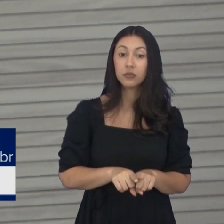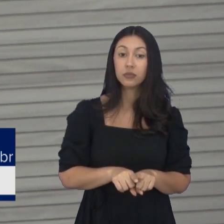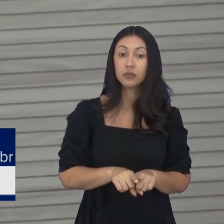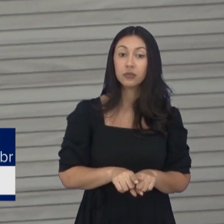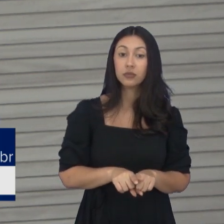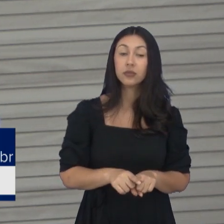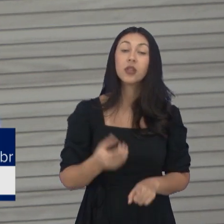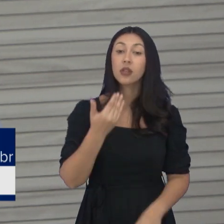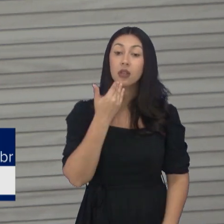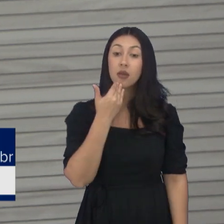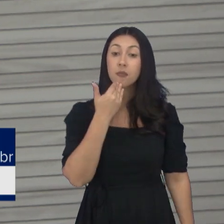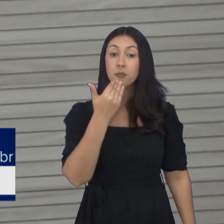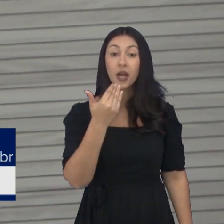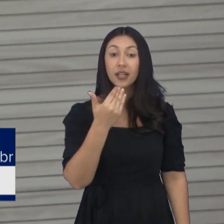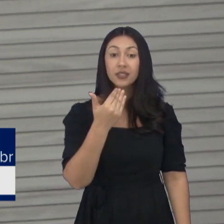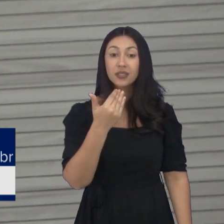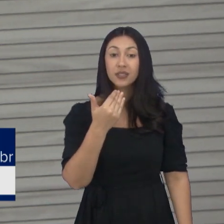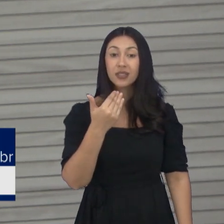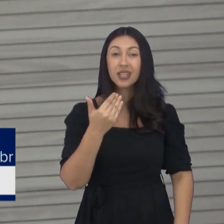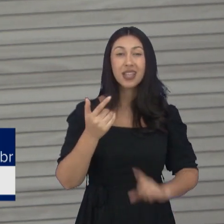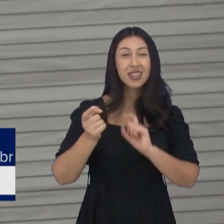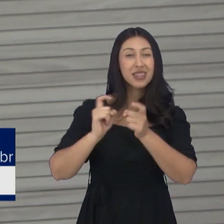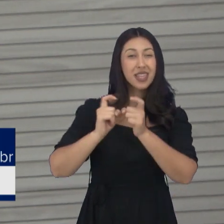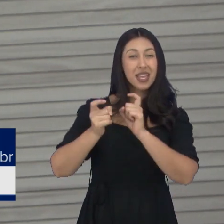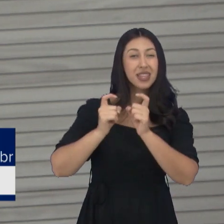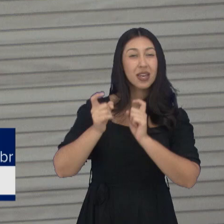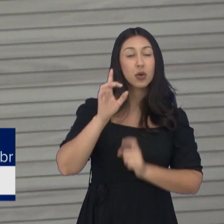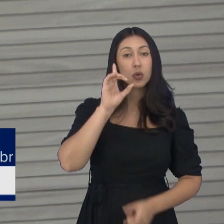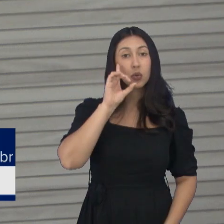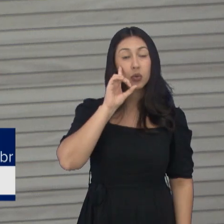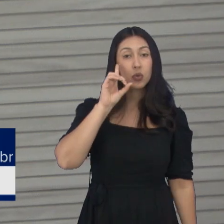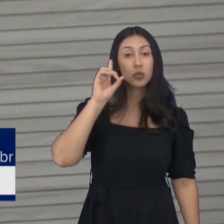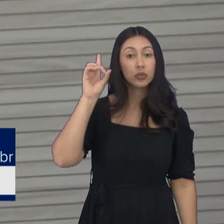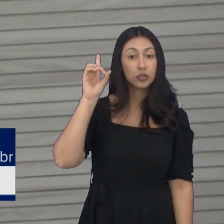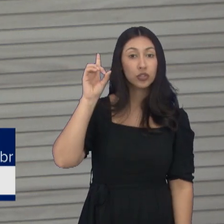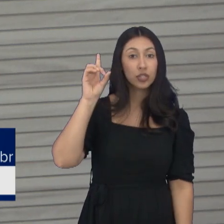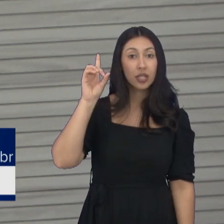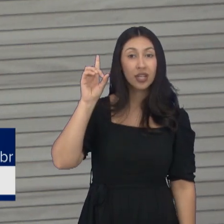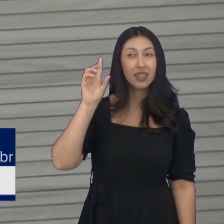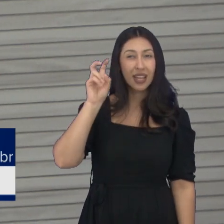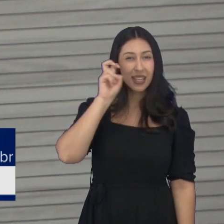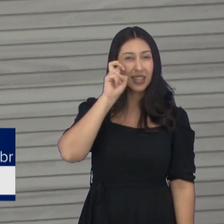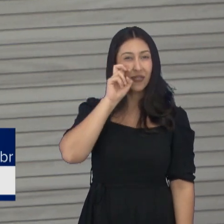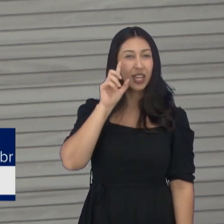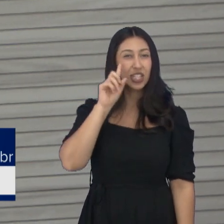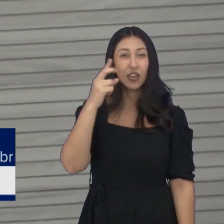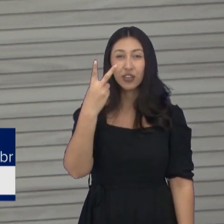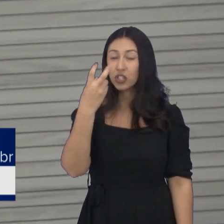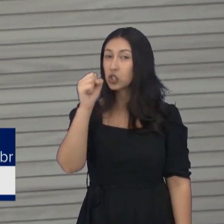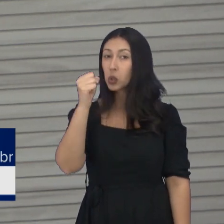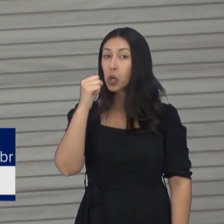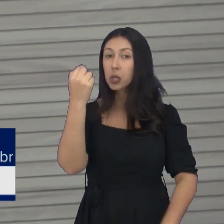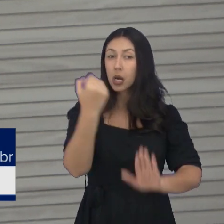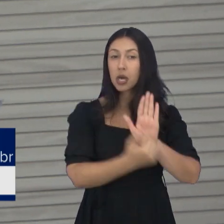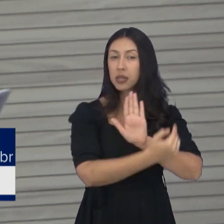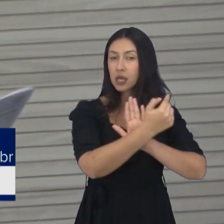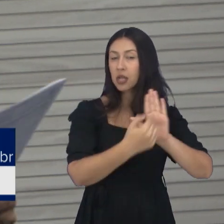senhor presidente, solicito a supressão da sessão ordinária do dia da próxima quinta-feira, 28 de março de